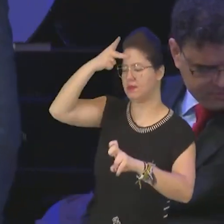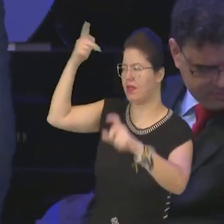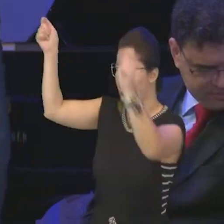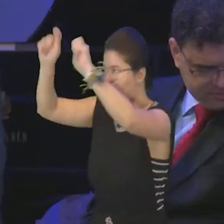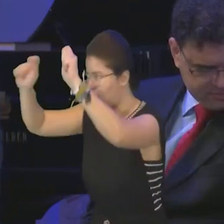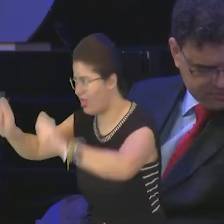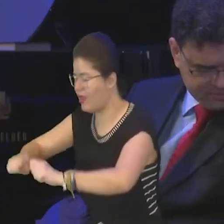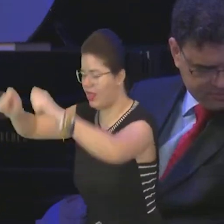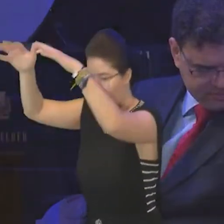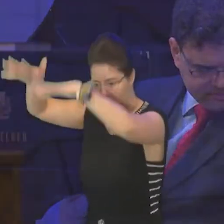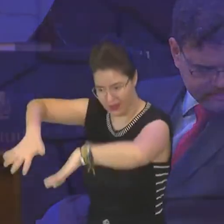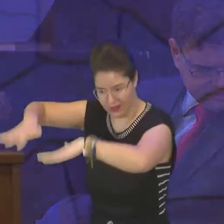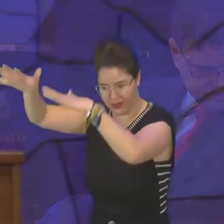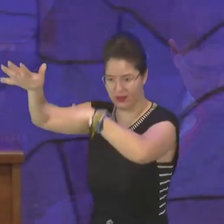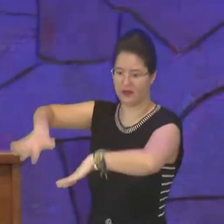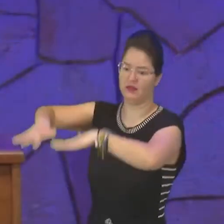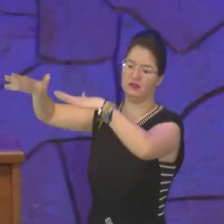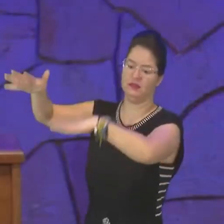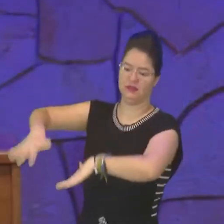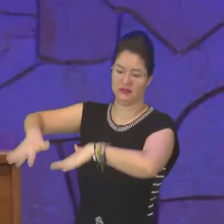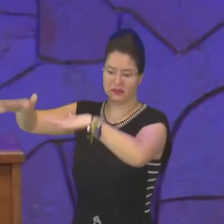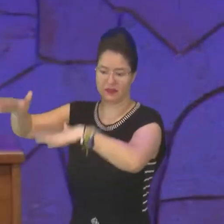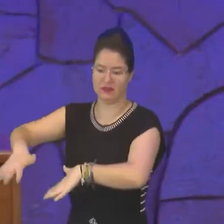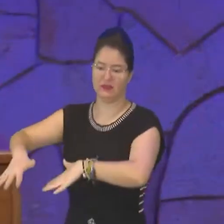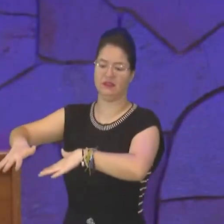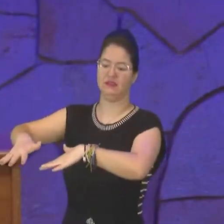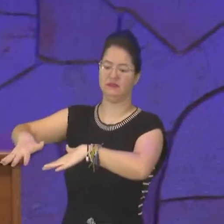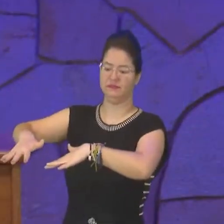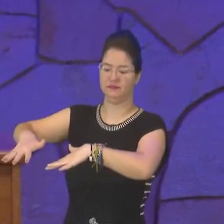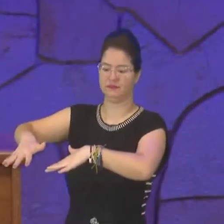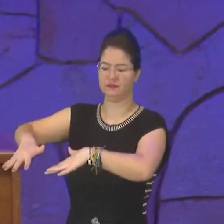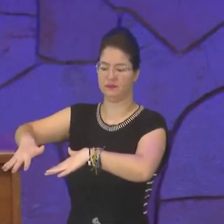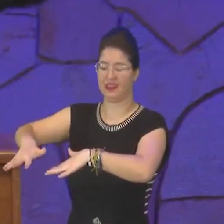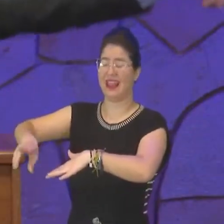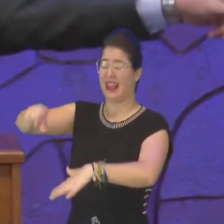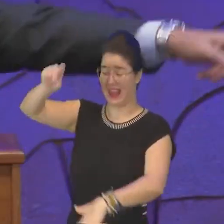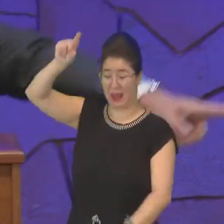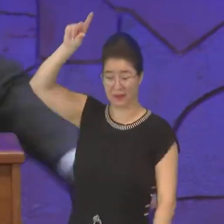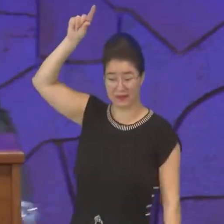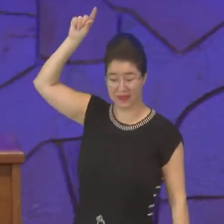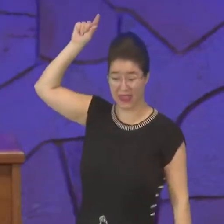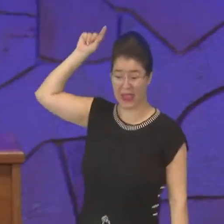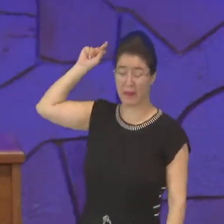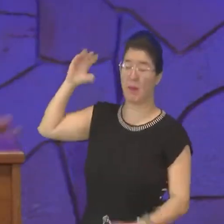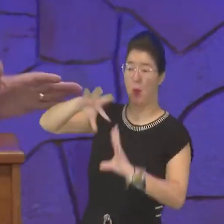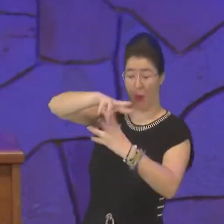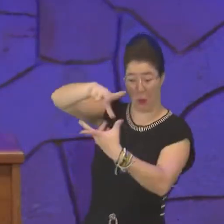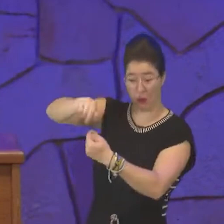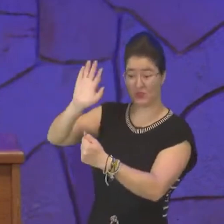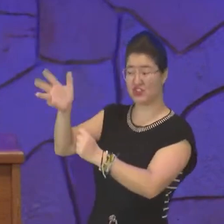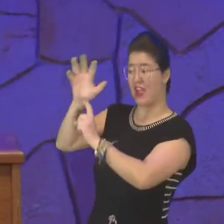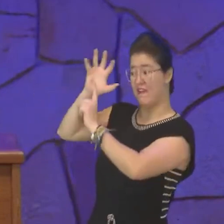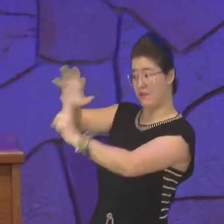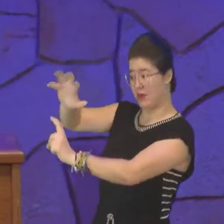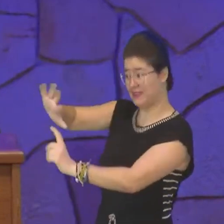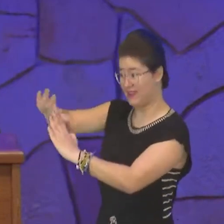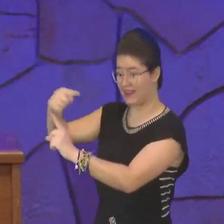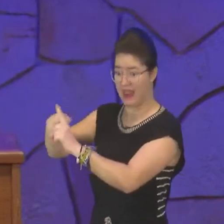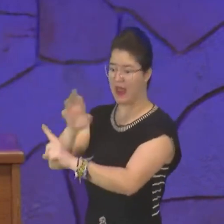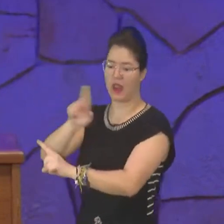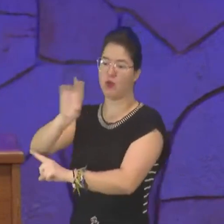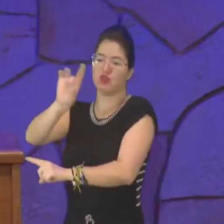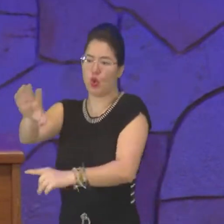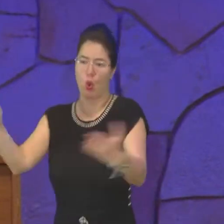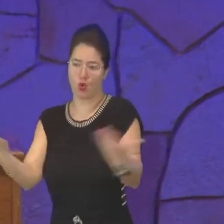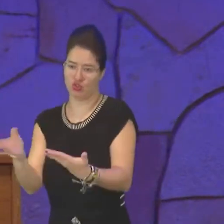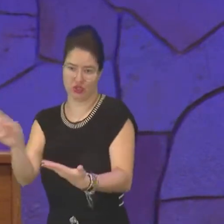aquilo que as pessoas aprenderam lá no mundo, que queriam trazer para a igreja, mas já naquele tempo o mundo influenciava a igreja. Isso não é uma coisa dos nossos